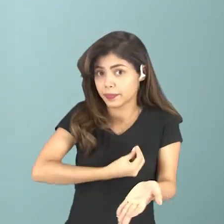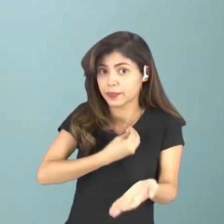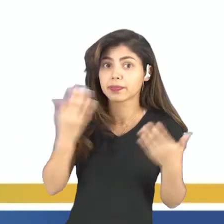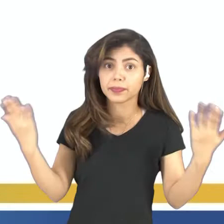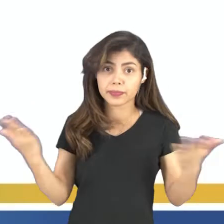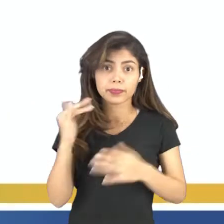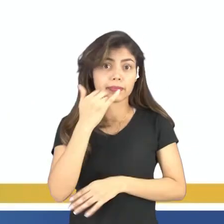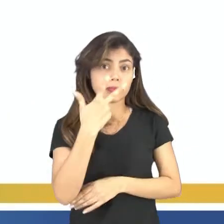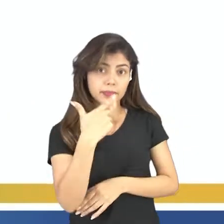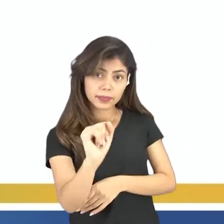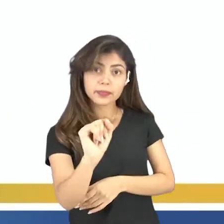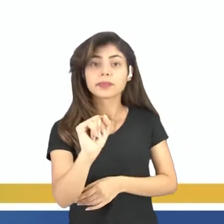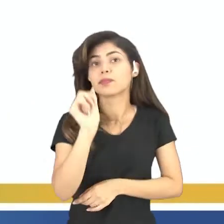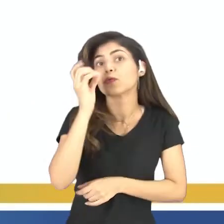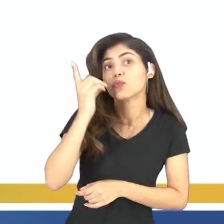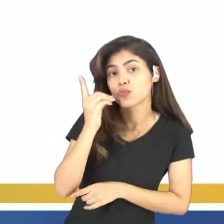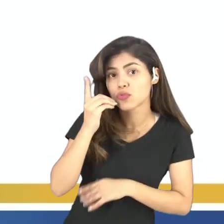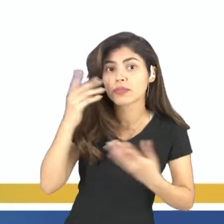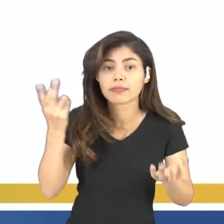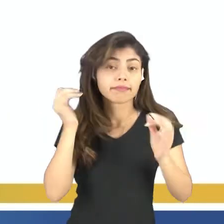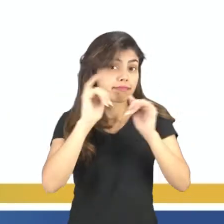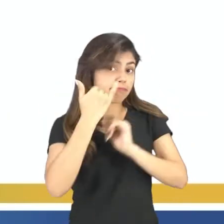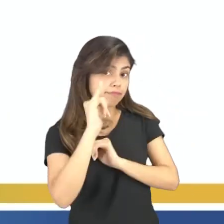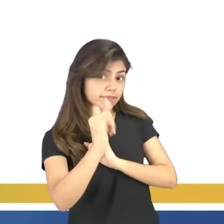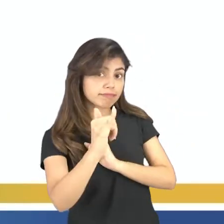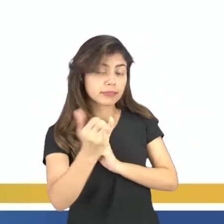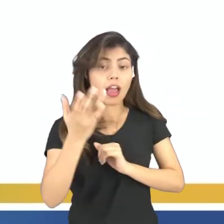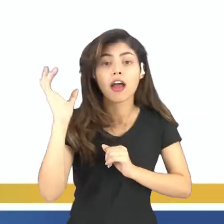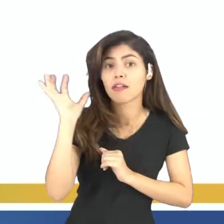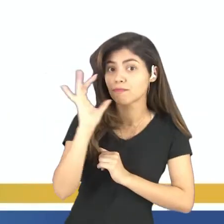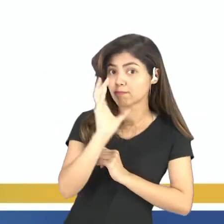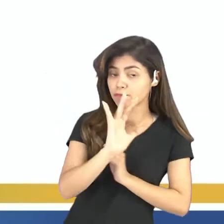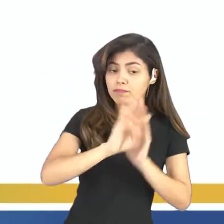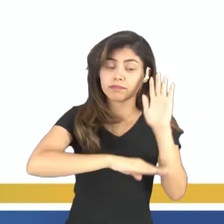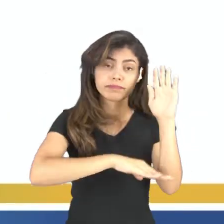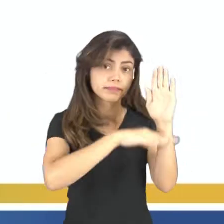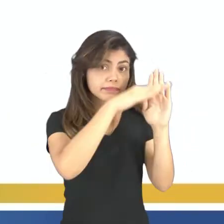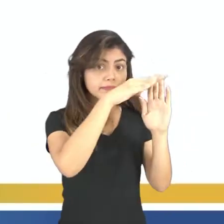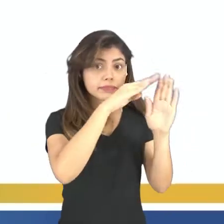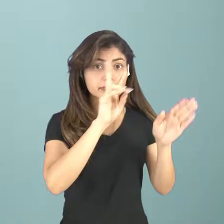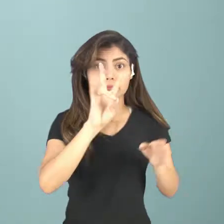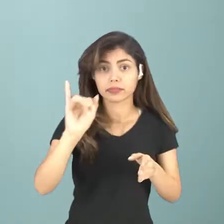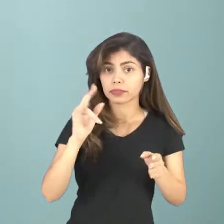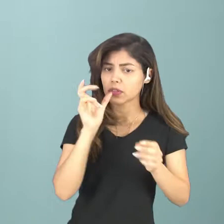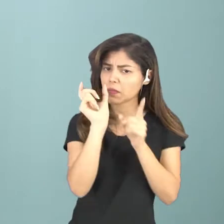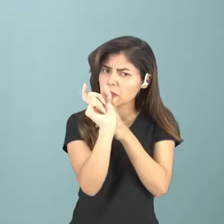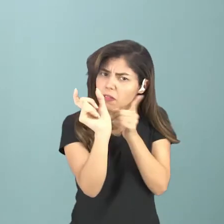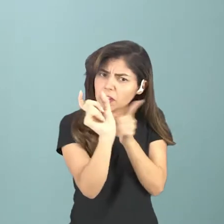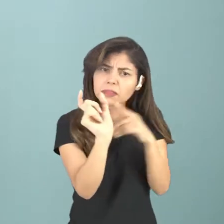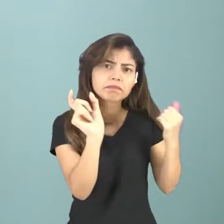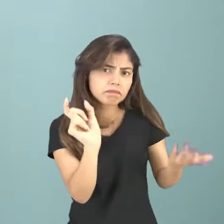das transformações de energia que ocorrem em diferentes sistemas físicos. Vamos lá?